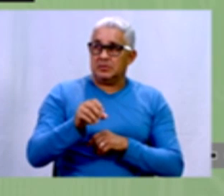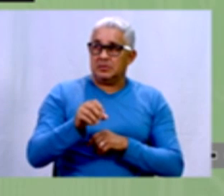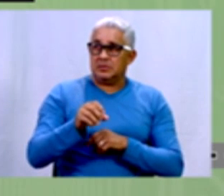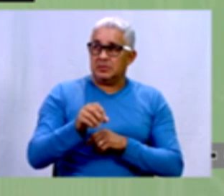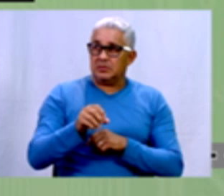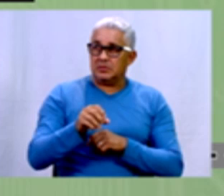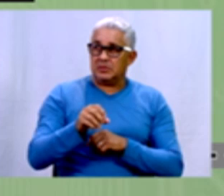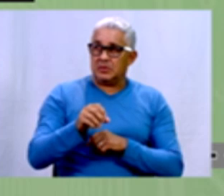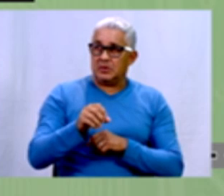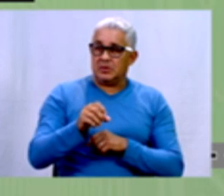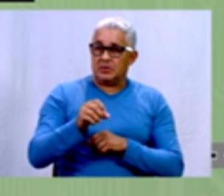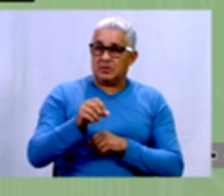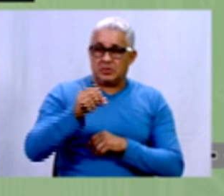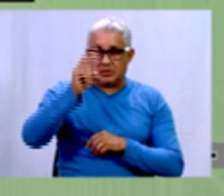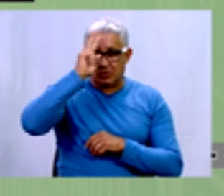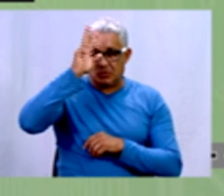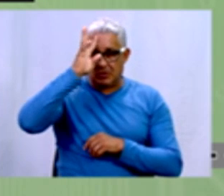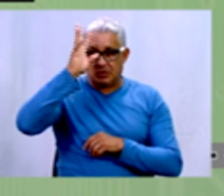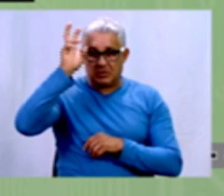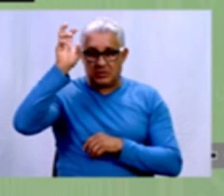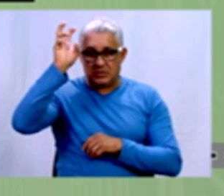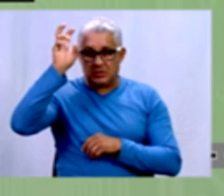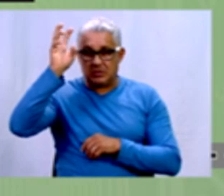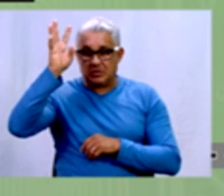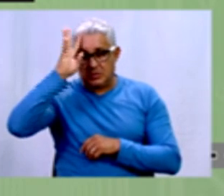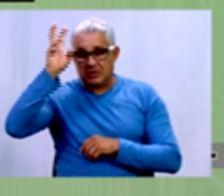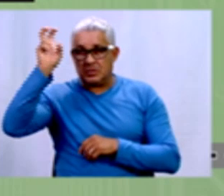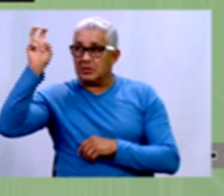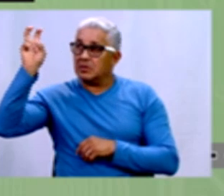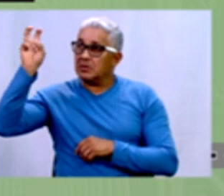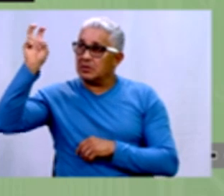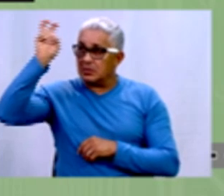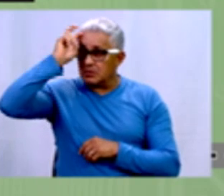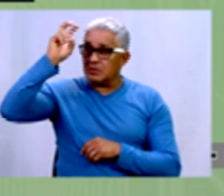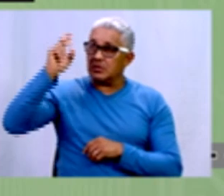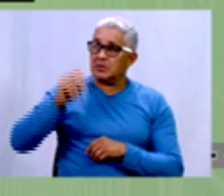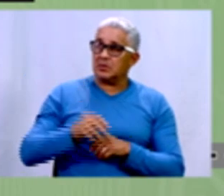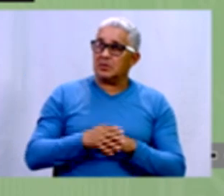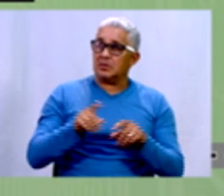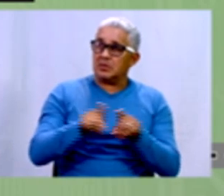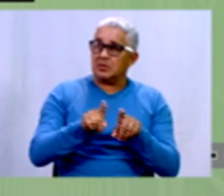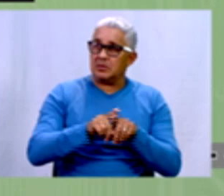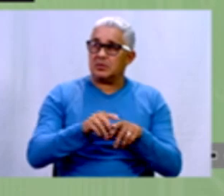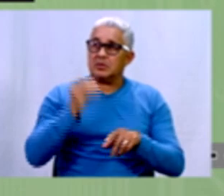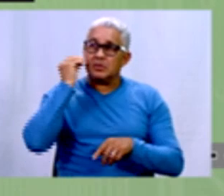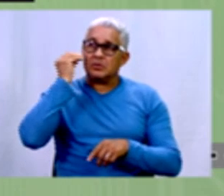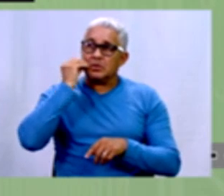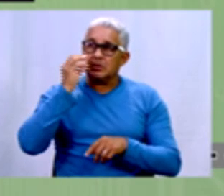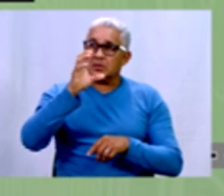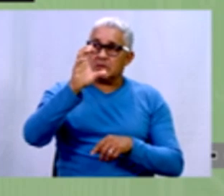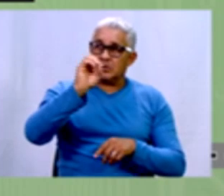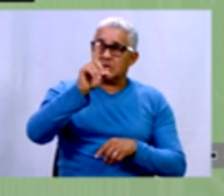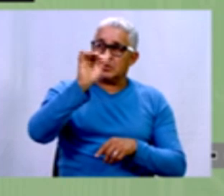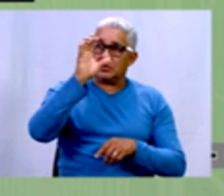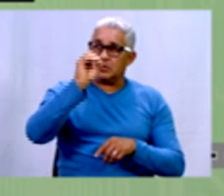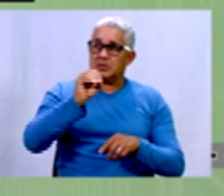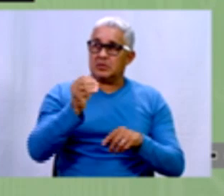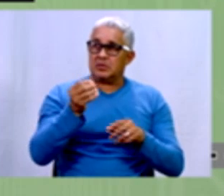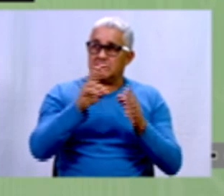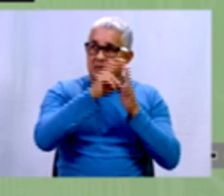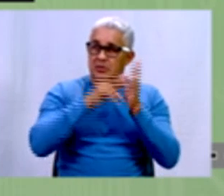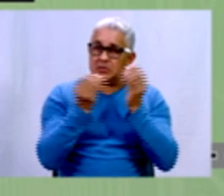na quarta, né? Codificar regras de negócio, testar, escrever um helpline, escrever a classe,